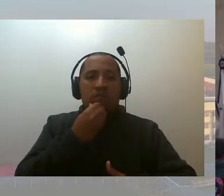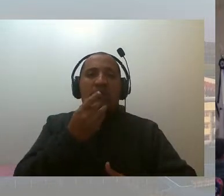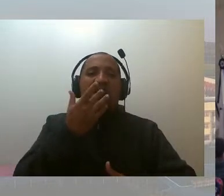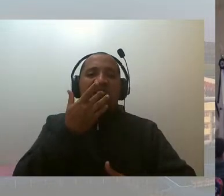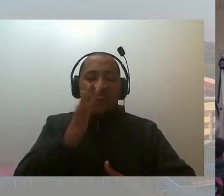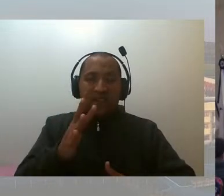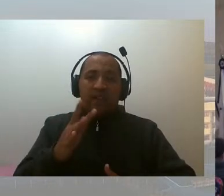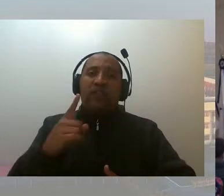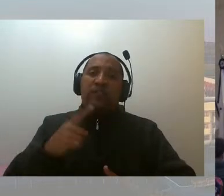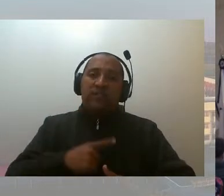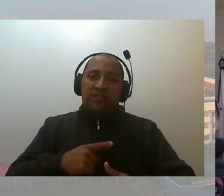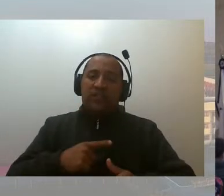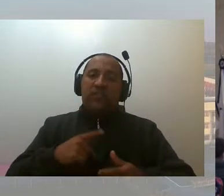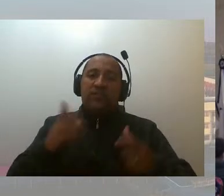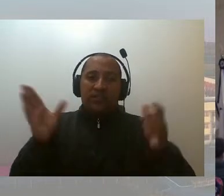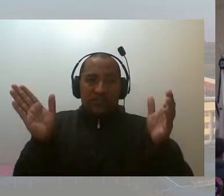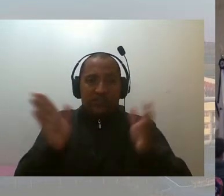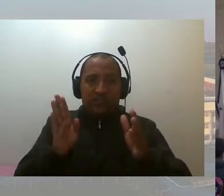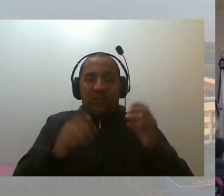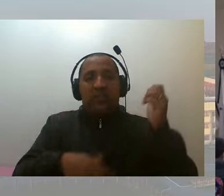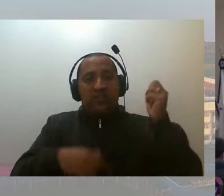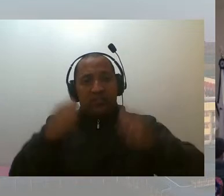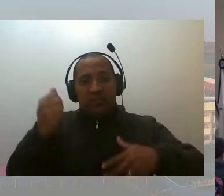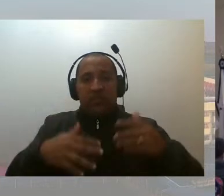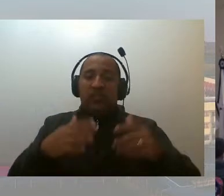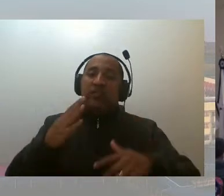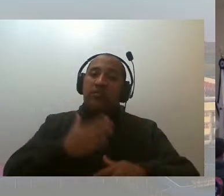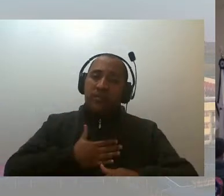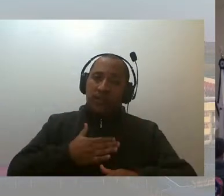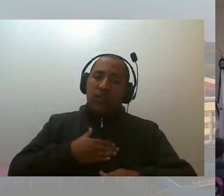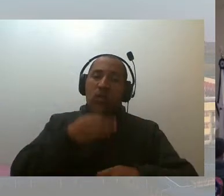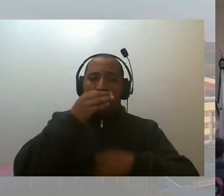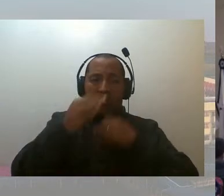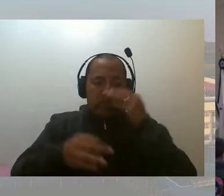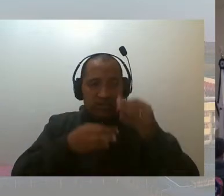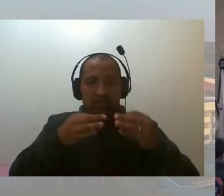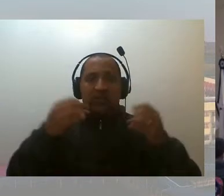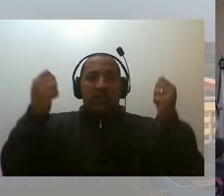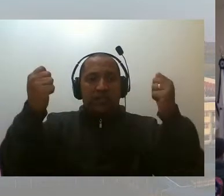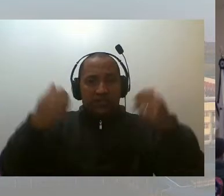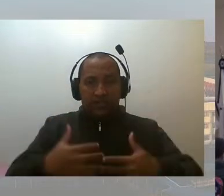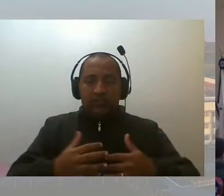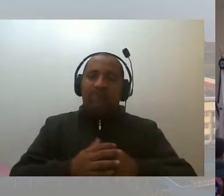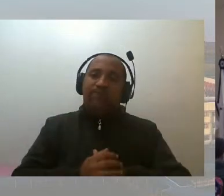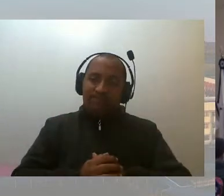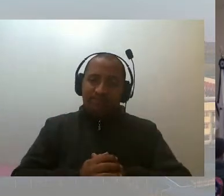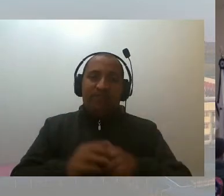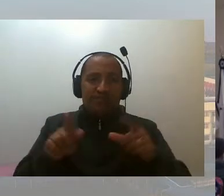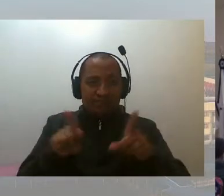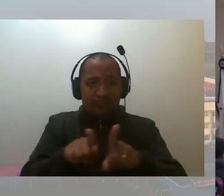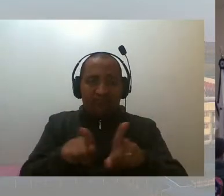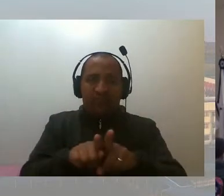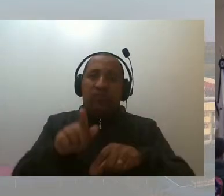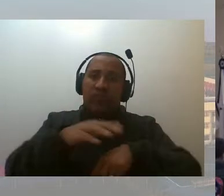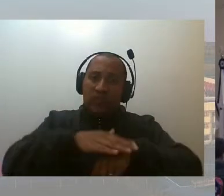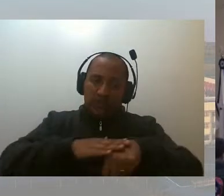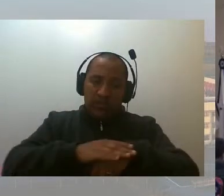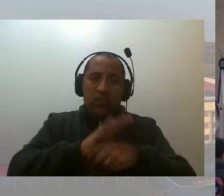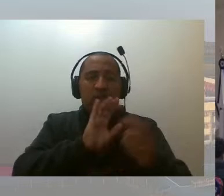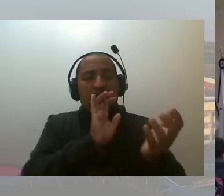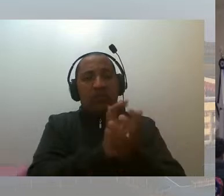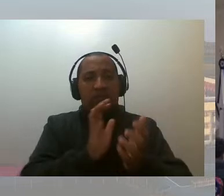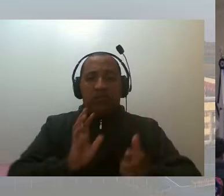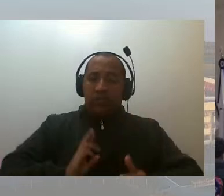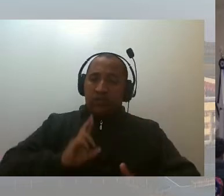acho que é bem limitado, então eu vou tentar me limitar muito nas minhas falas, e também, em conversa com meu colega de